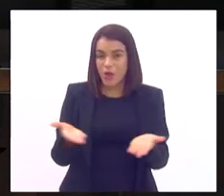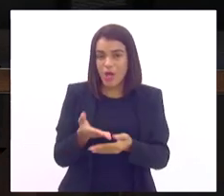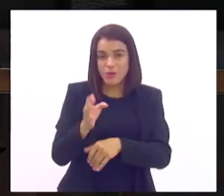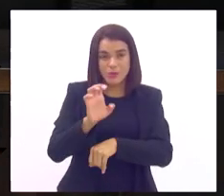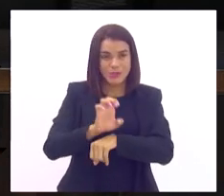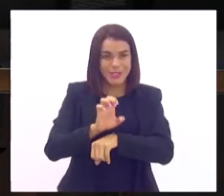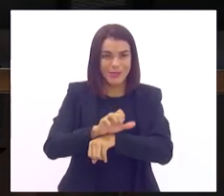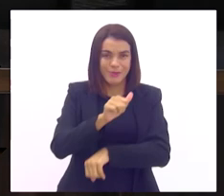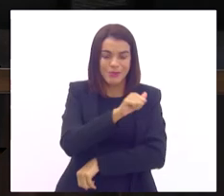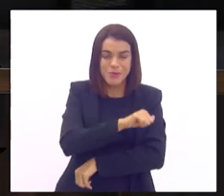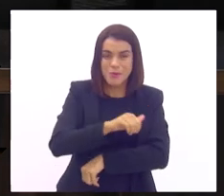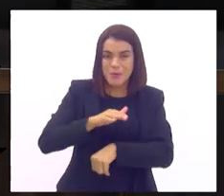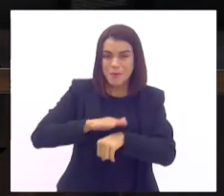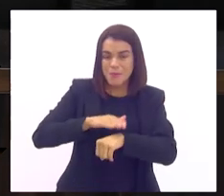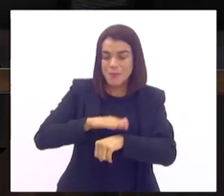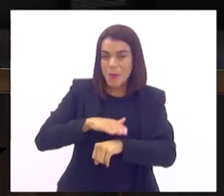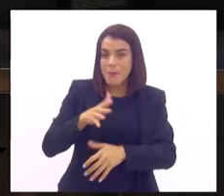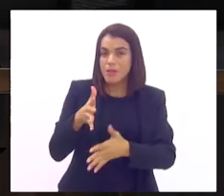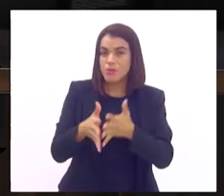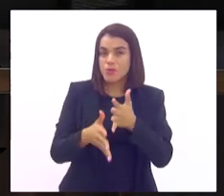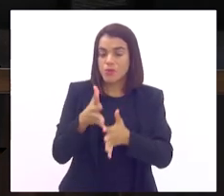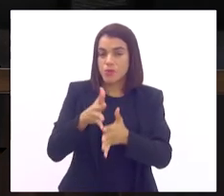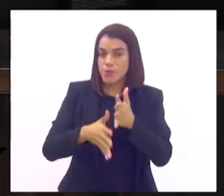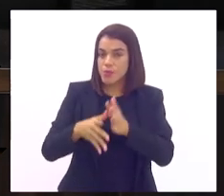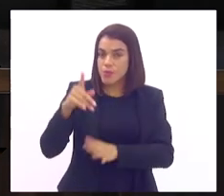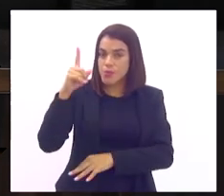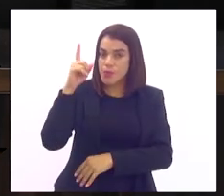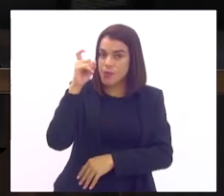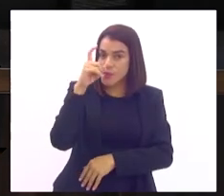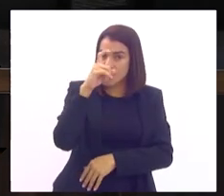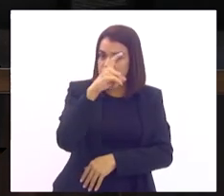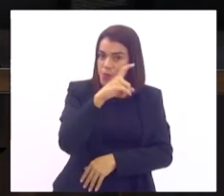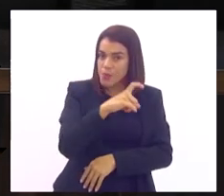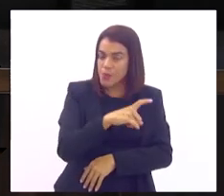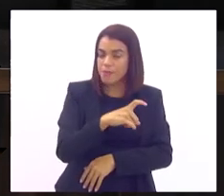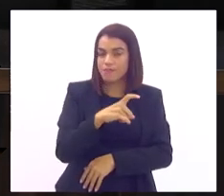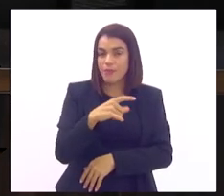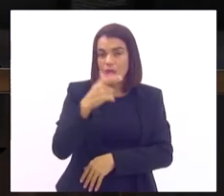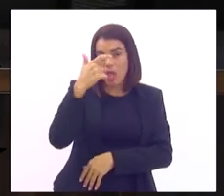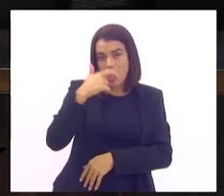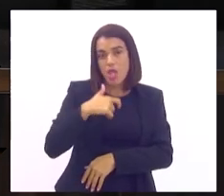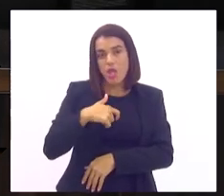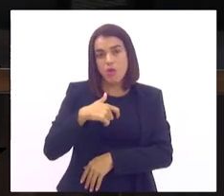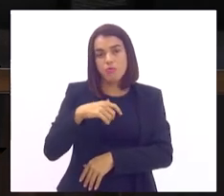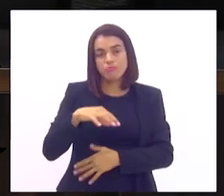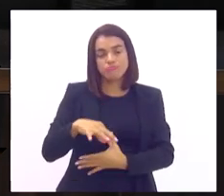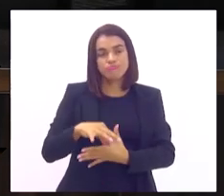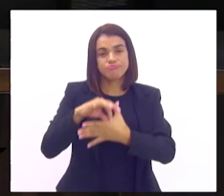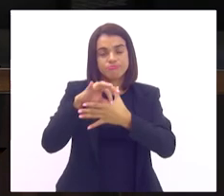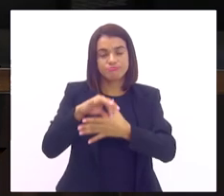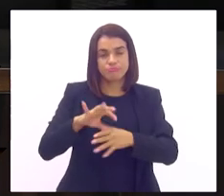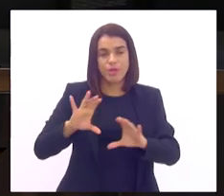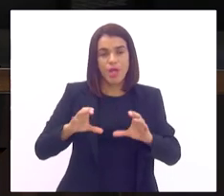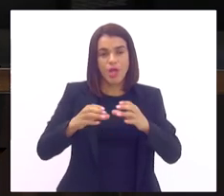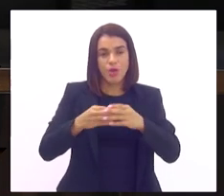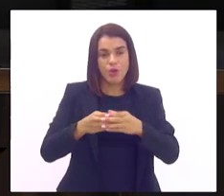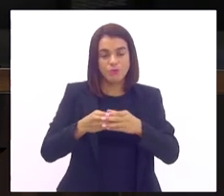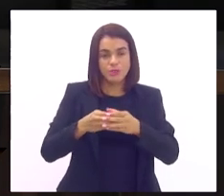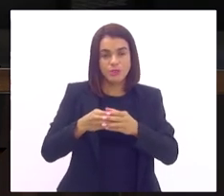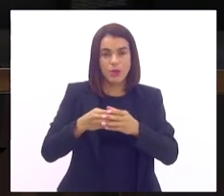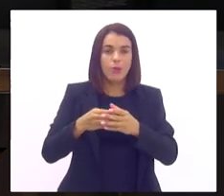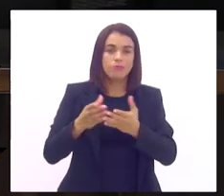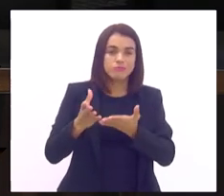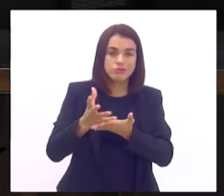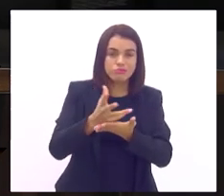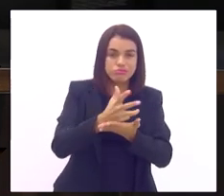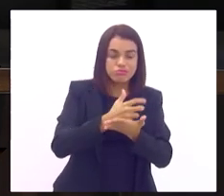vive um momento complexo, né? Eu presido aqui a Comissão de Orçamento, e a gente vem tendo